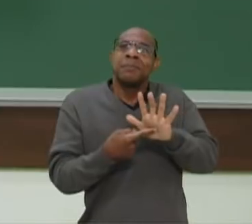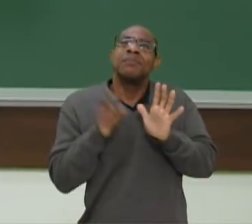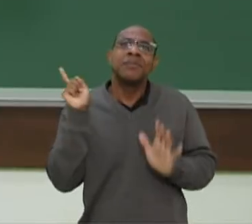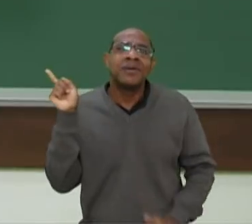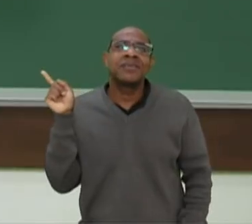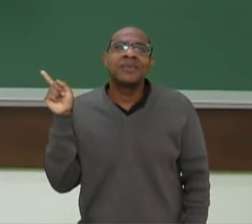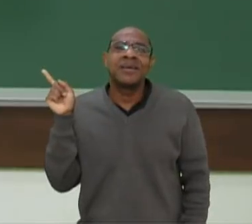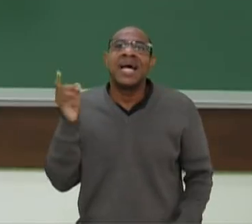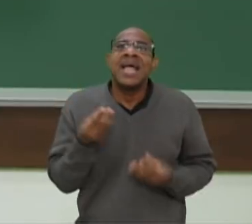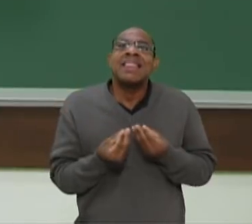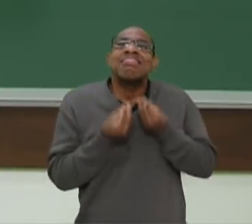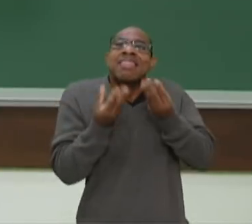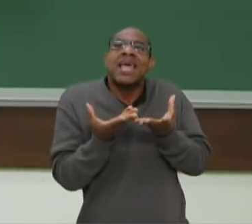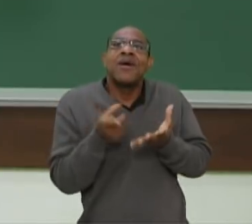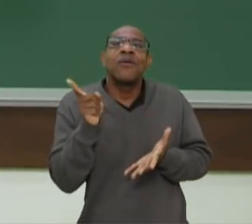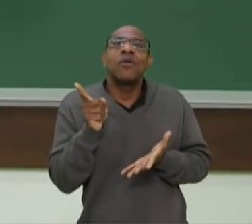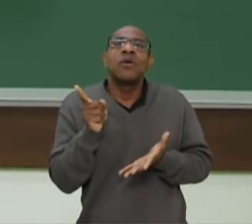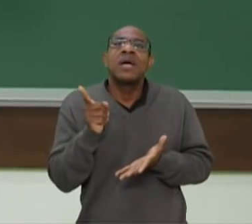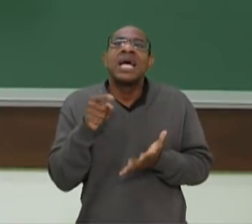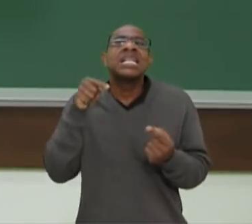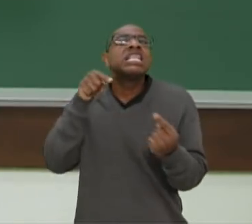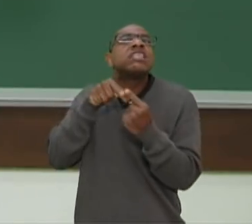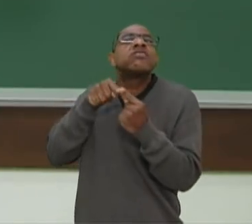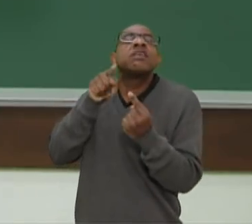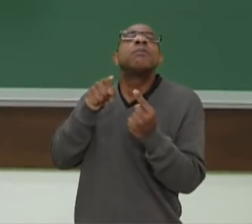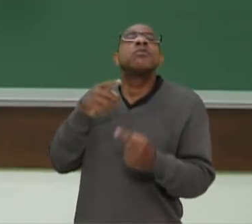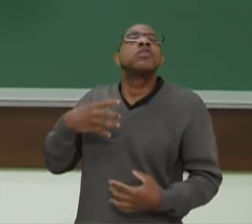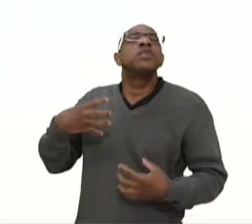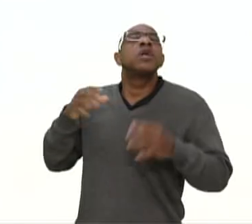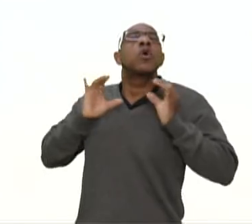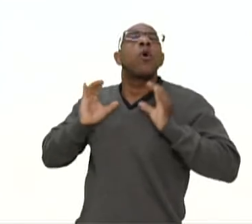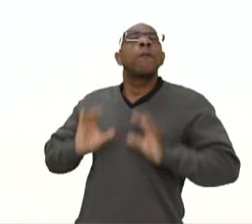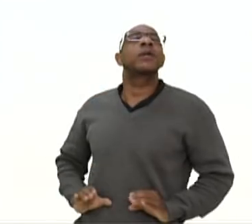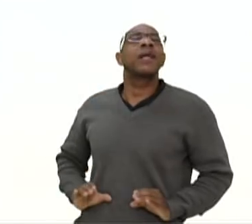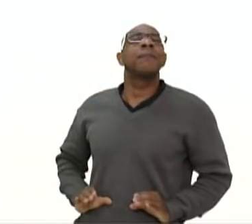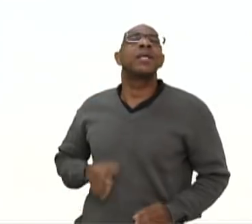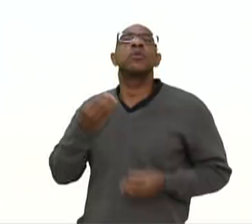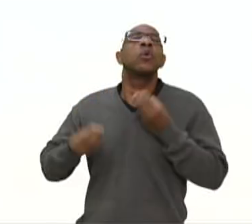Especialista deu a esse tipo de comportamento. Vamos lá?